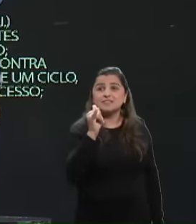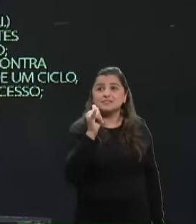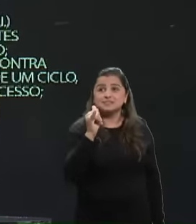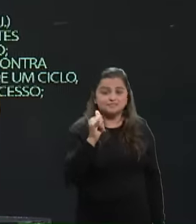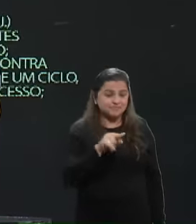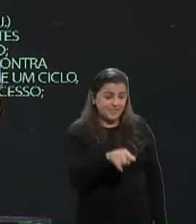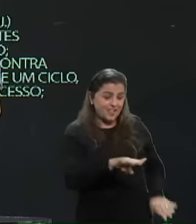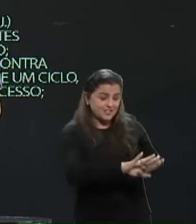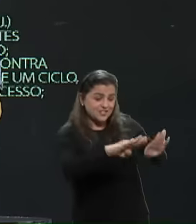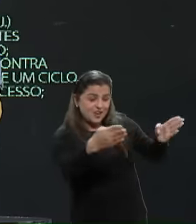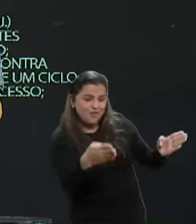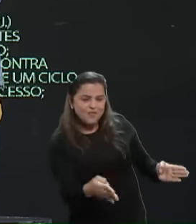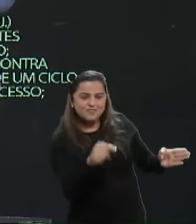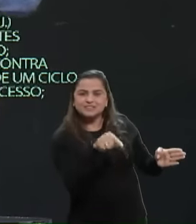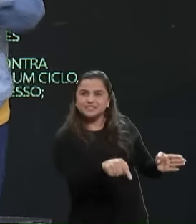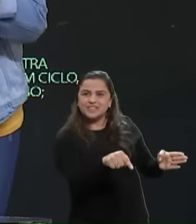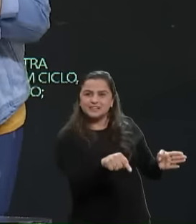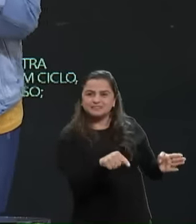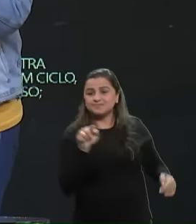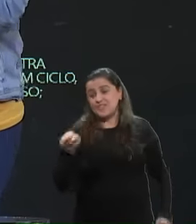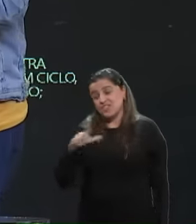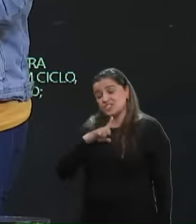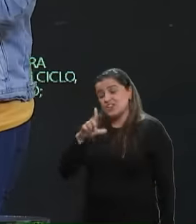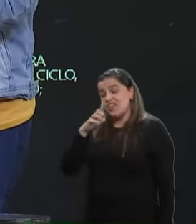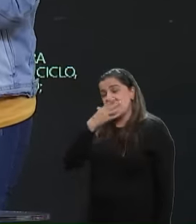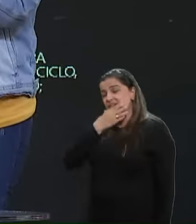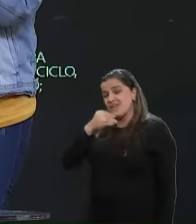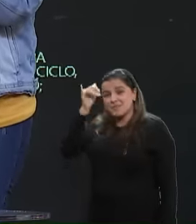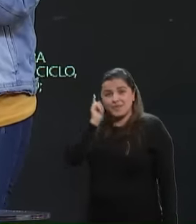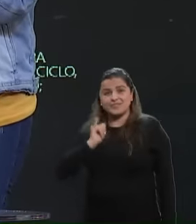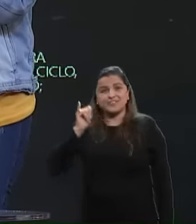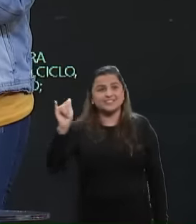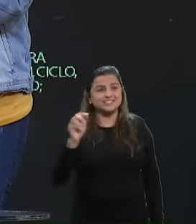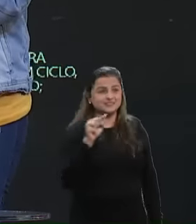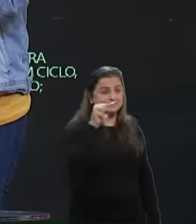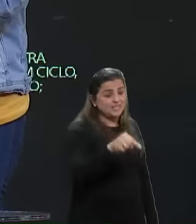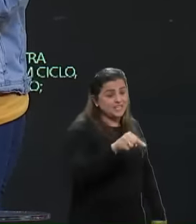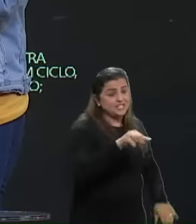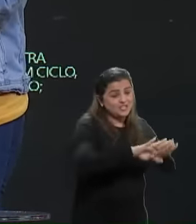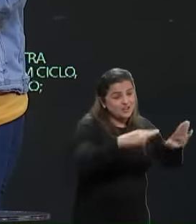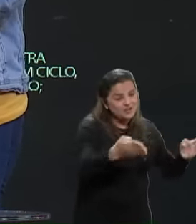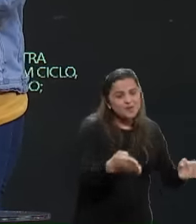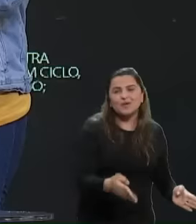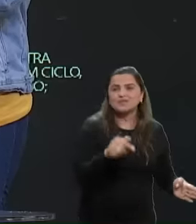Estava o altar. Estava o profeta. Estava o altar.